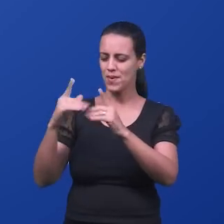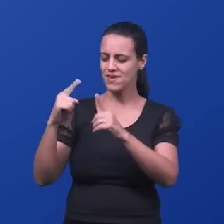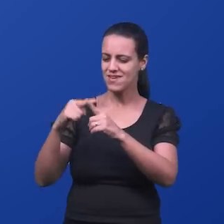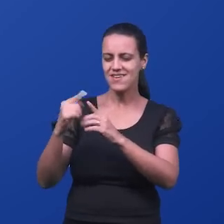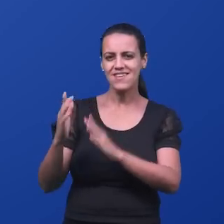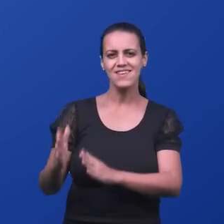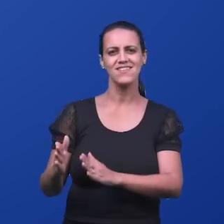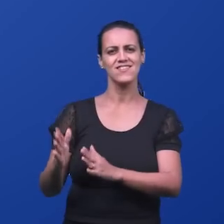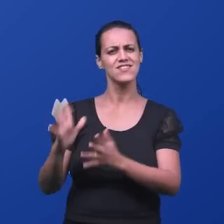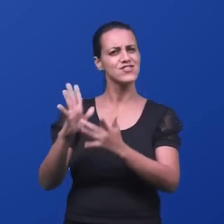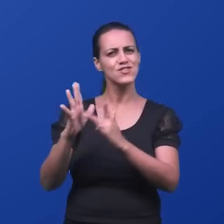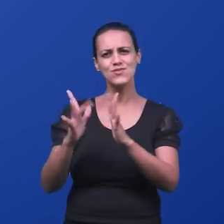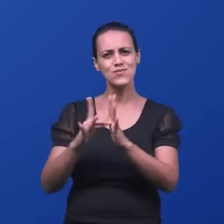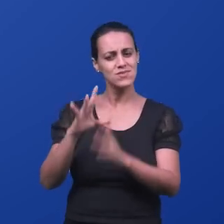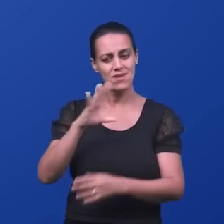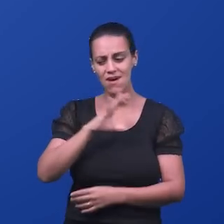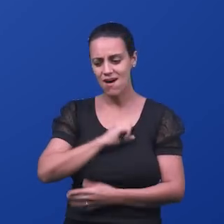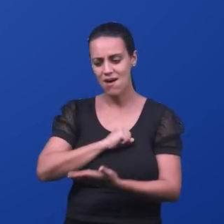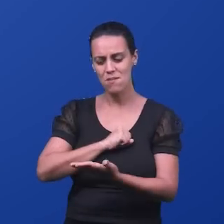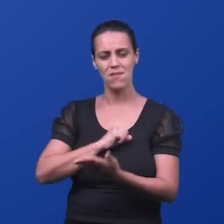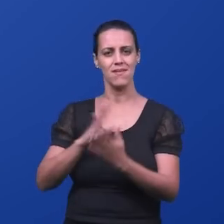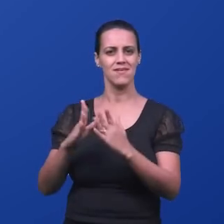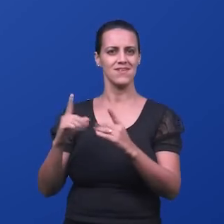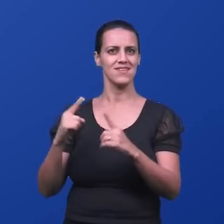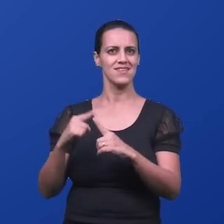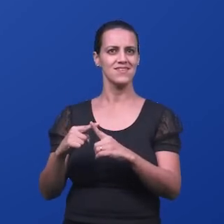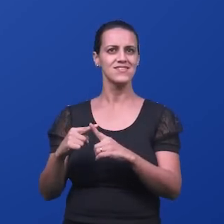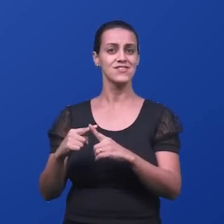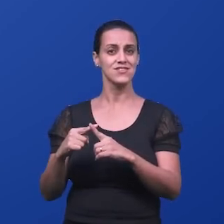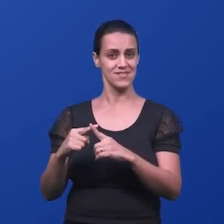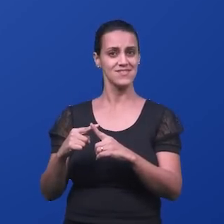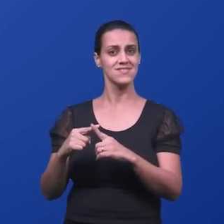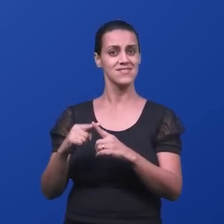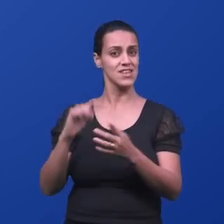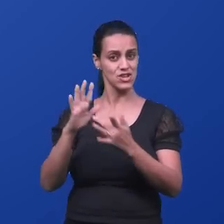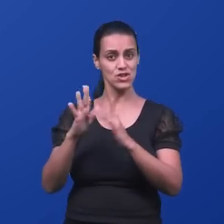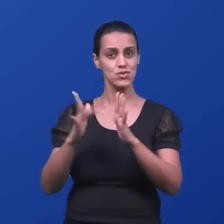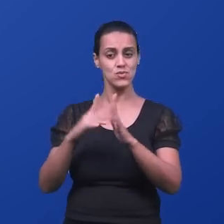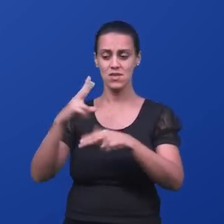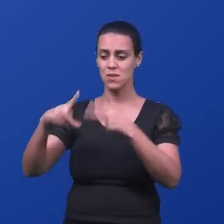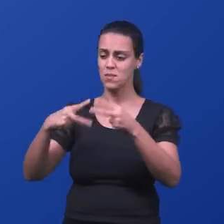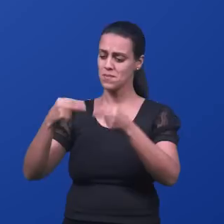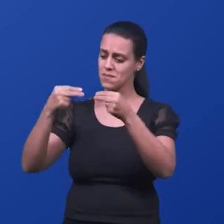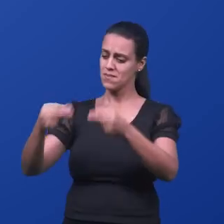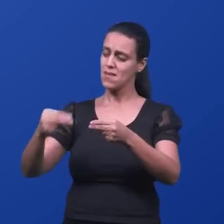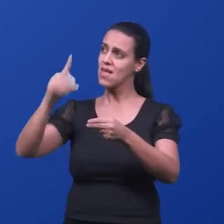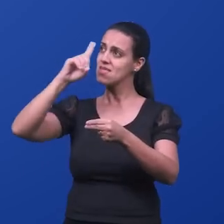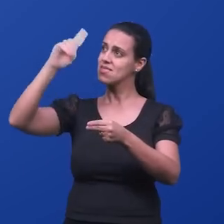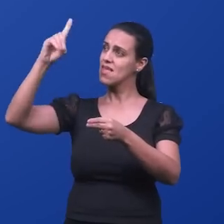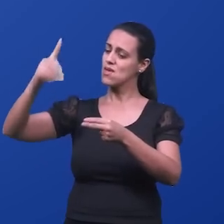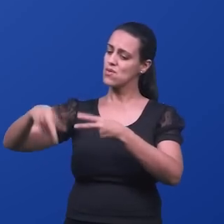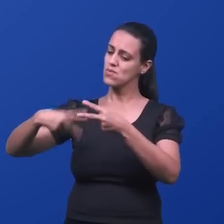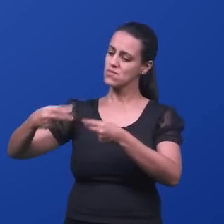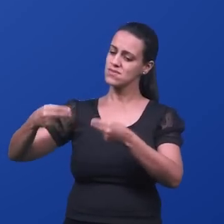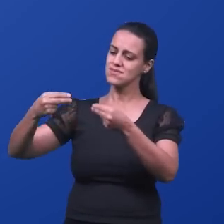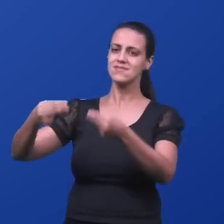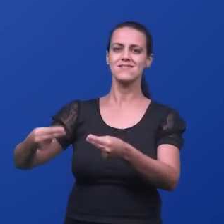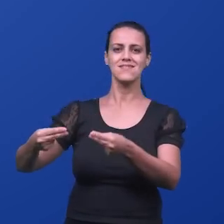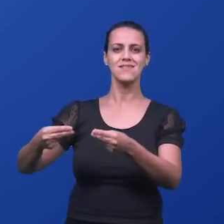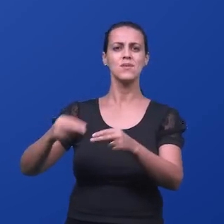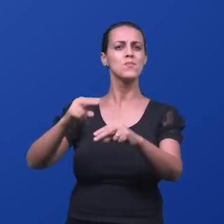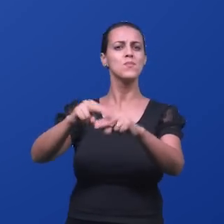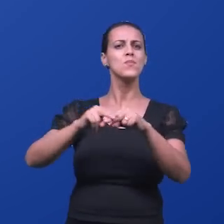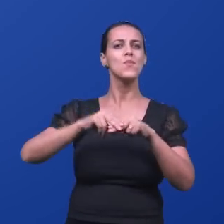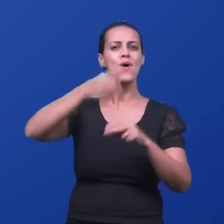ele amou a igreja, e Jesus, ele é um dom gratuito de Deus Pai, pois pela graça